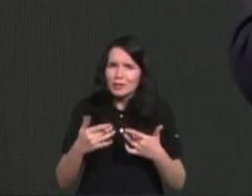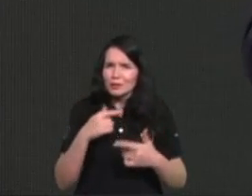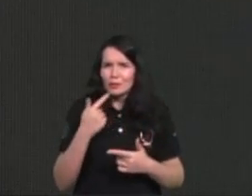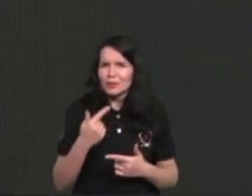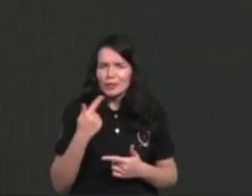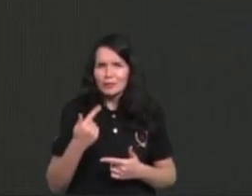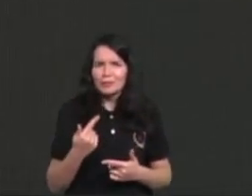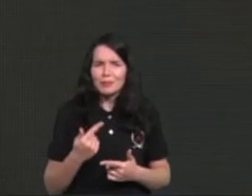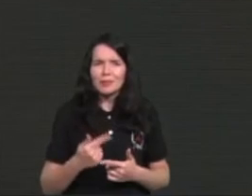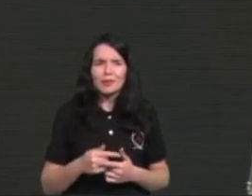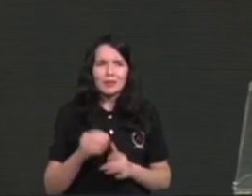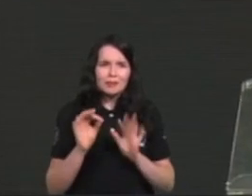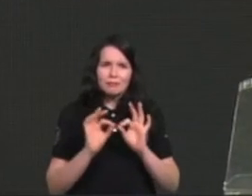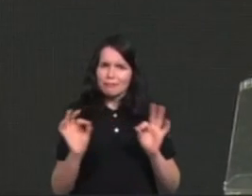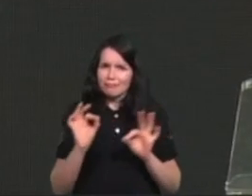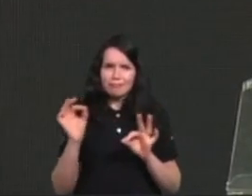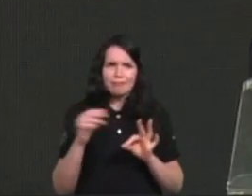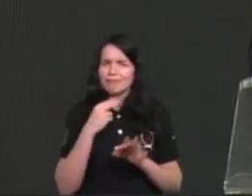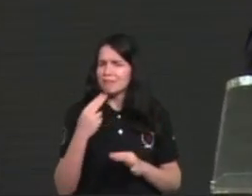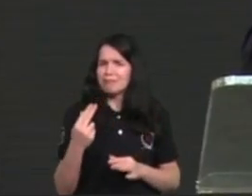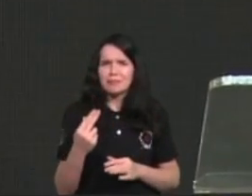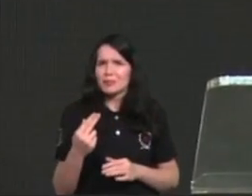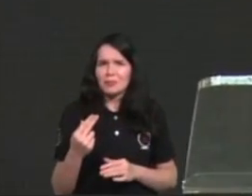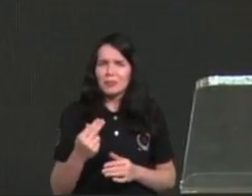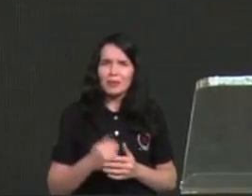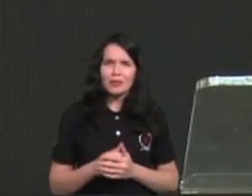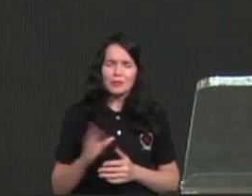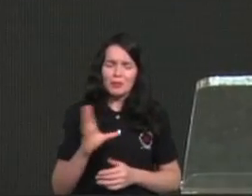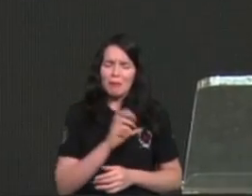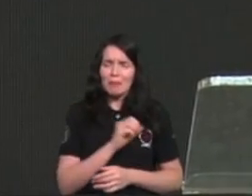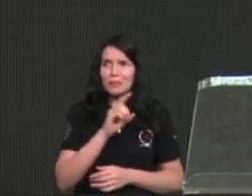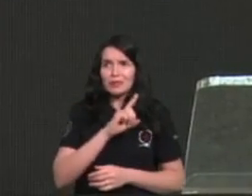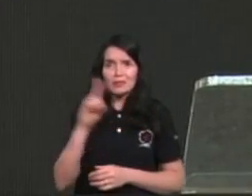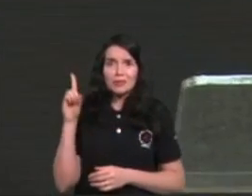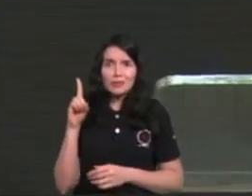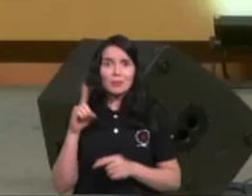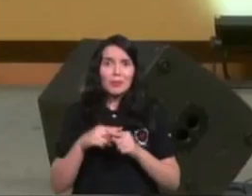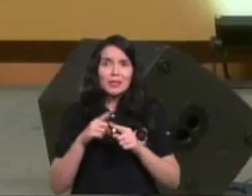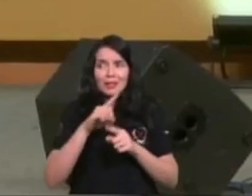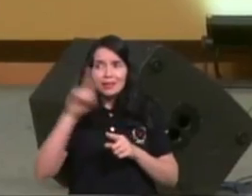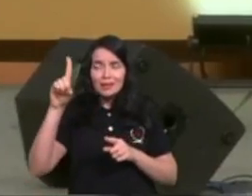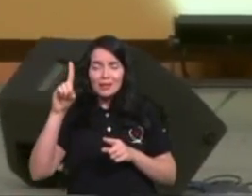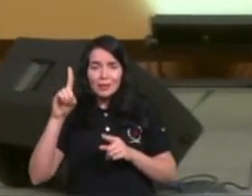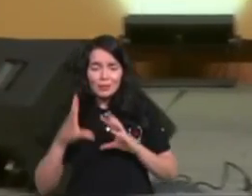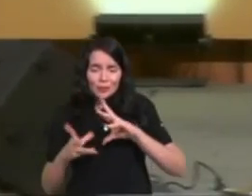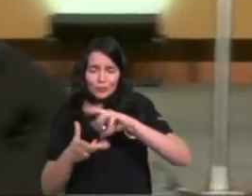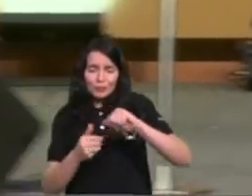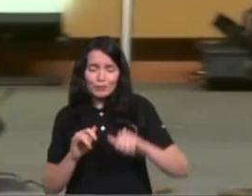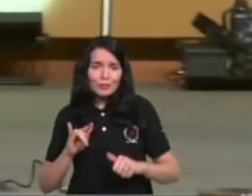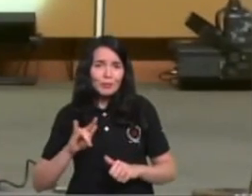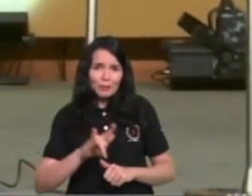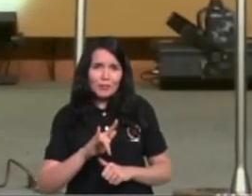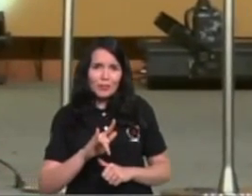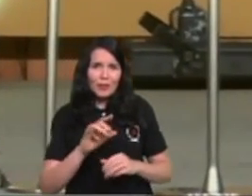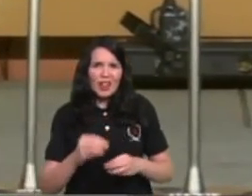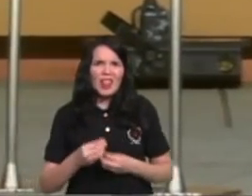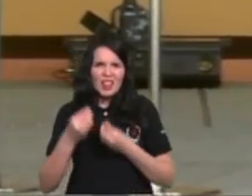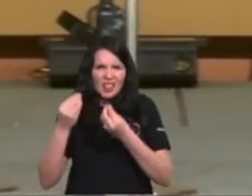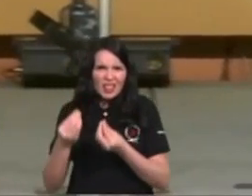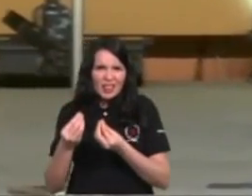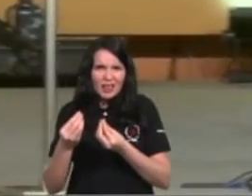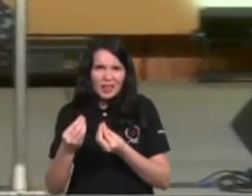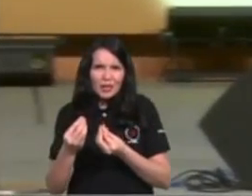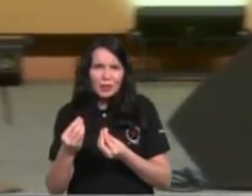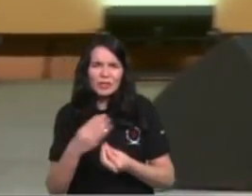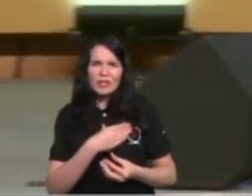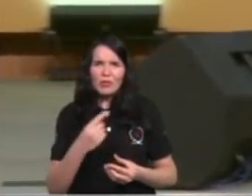de tal não dá para medir não tem palavra em língua nenhuma para medir o amor de Deus porque Deus amou o mundo de tal maneira que deu seu filho